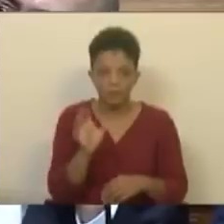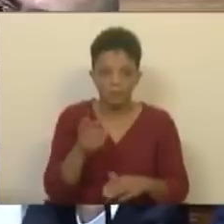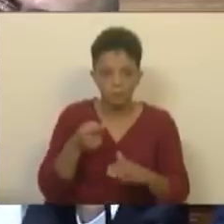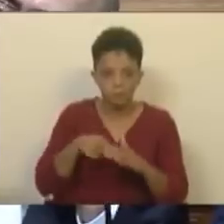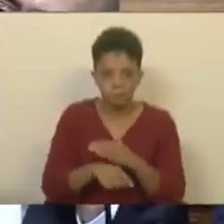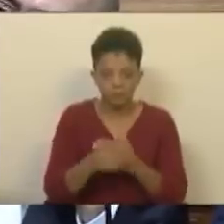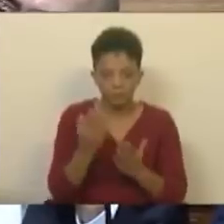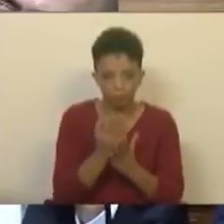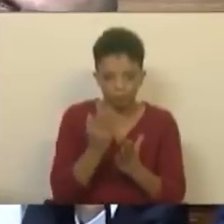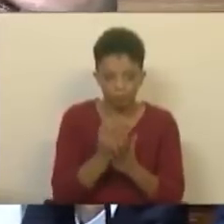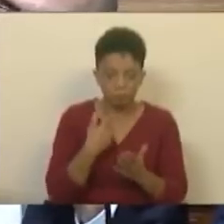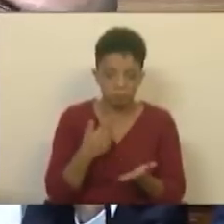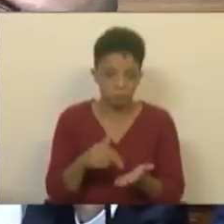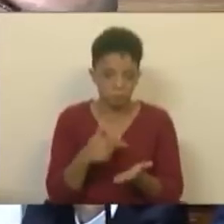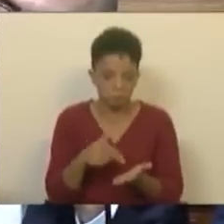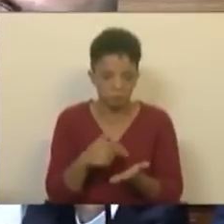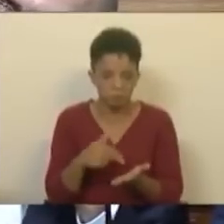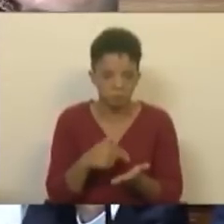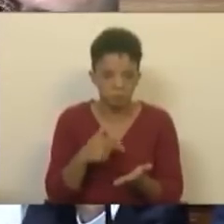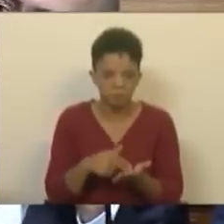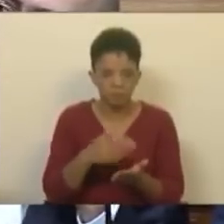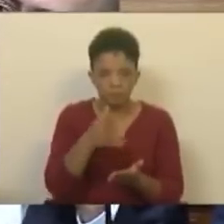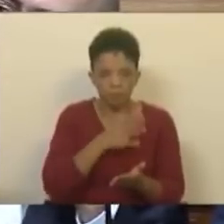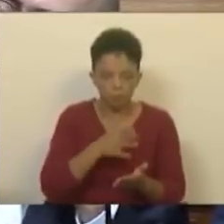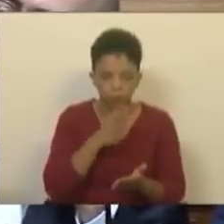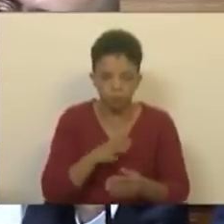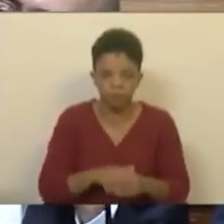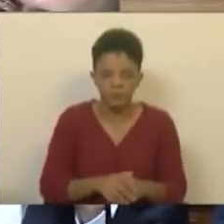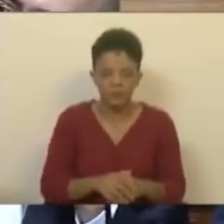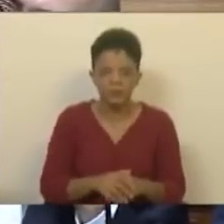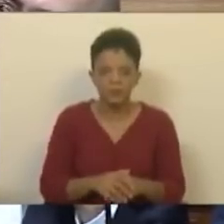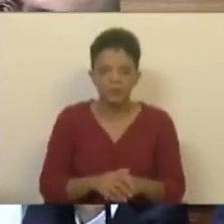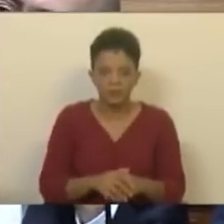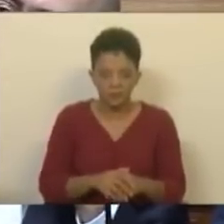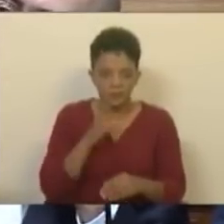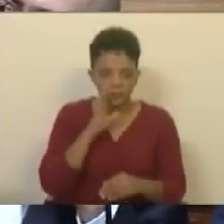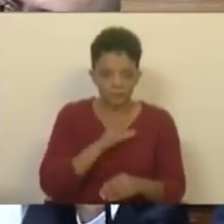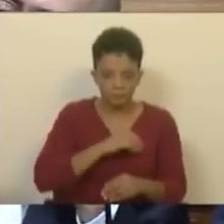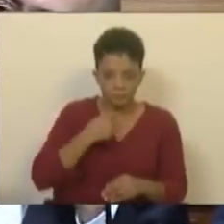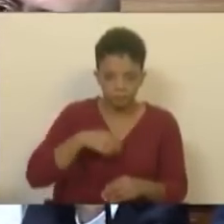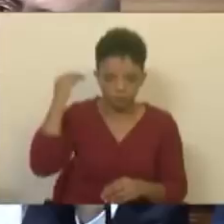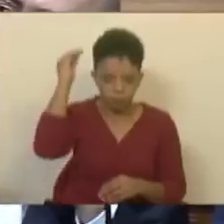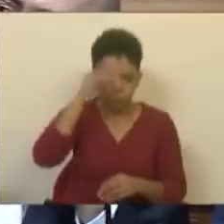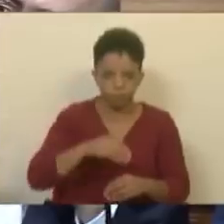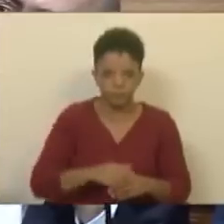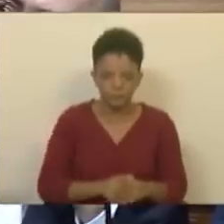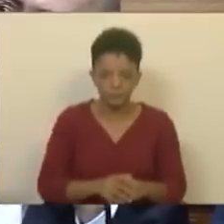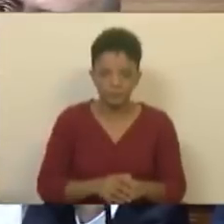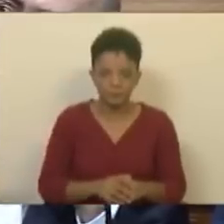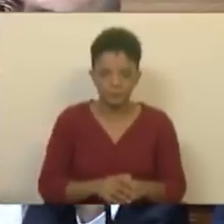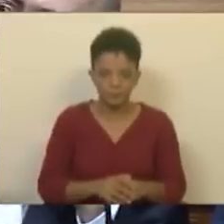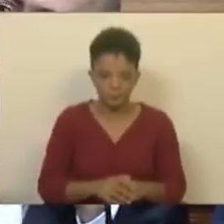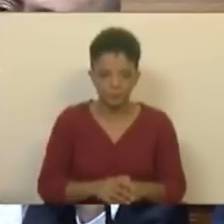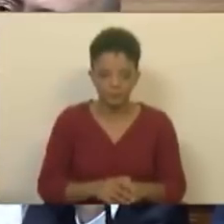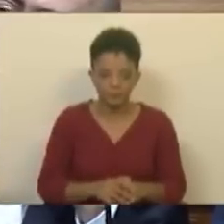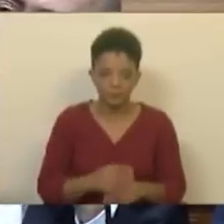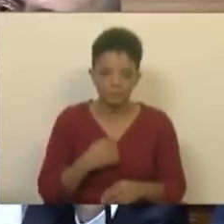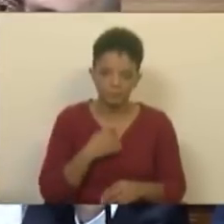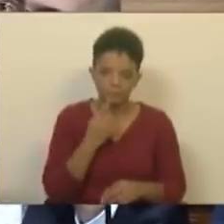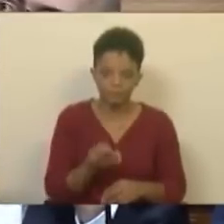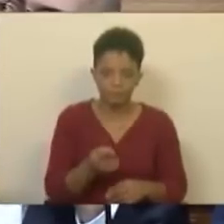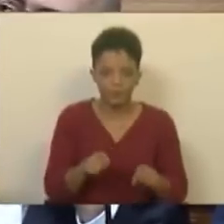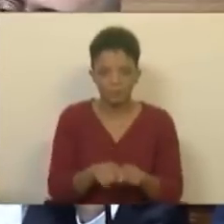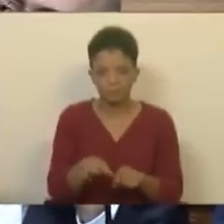descurtínio ainda fica à espera que se hoje vai ser explicado tem recebido da parte do senhor presidente da república uma recessão que vão chamar